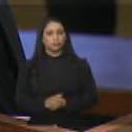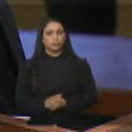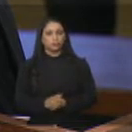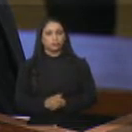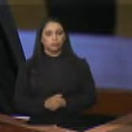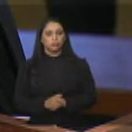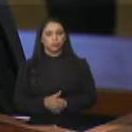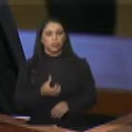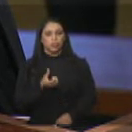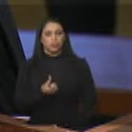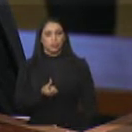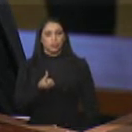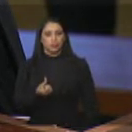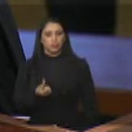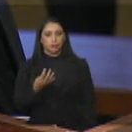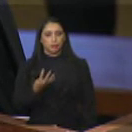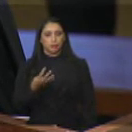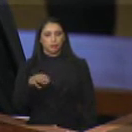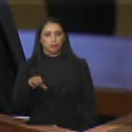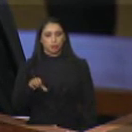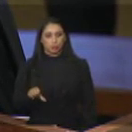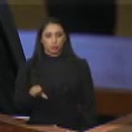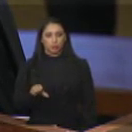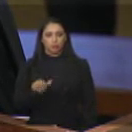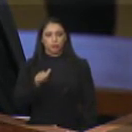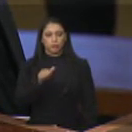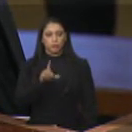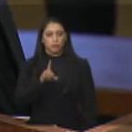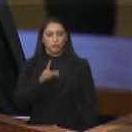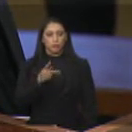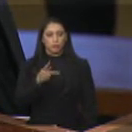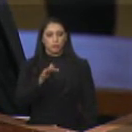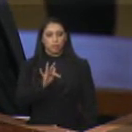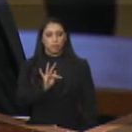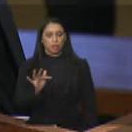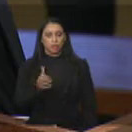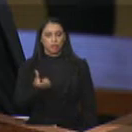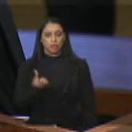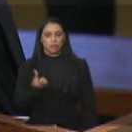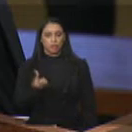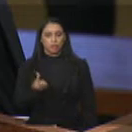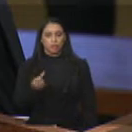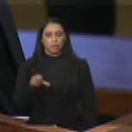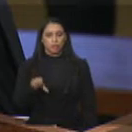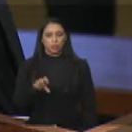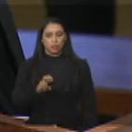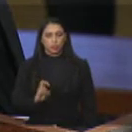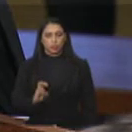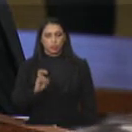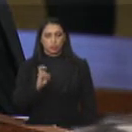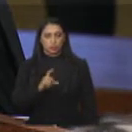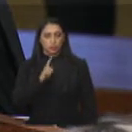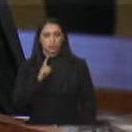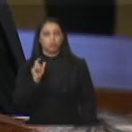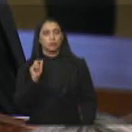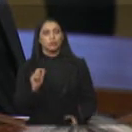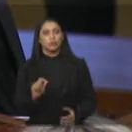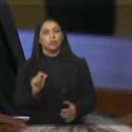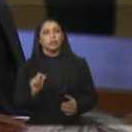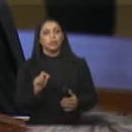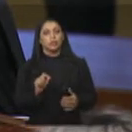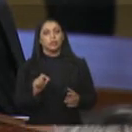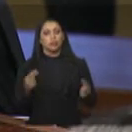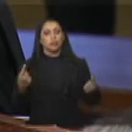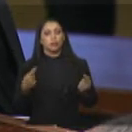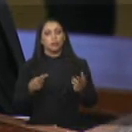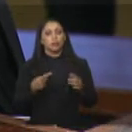de 6649, e a arguição de descumprimento de preceito fundamental, que, sob diferentes perspectivas, endereçam a